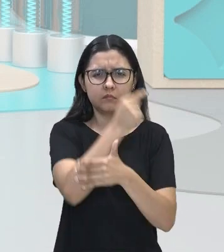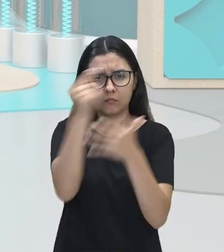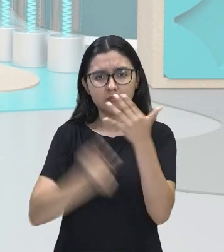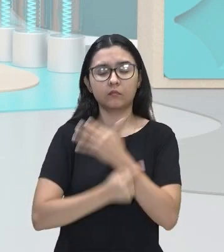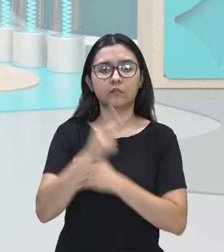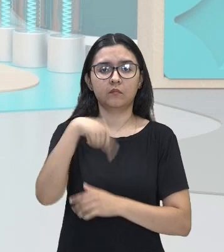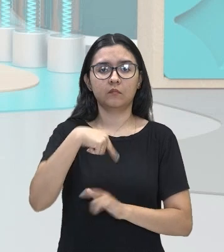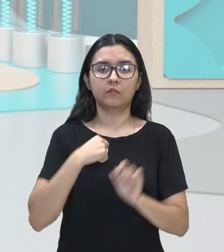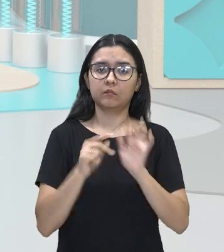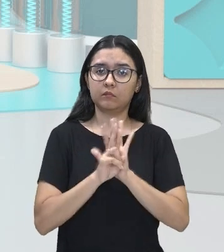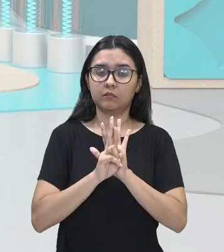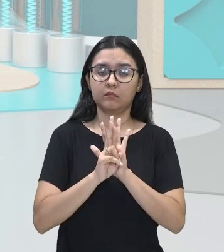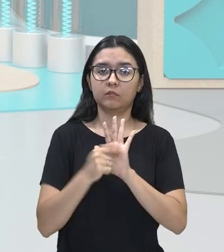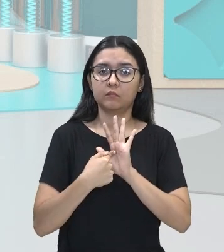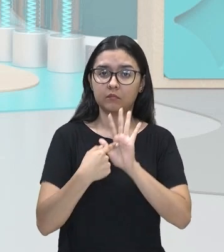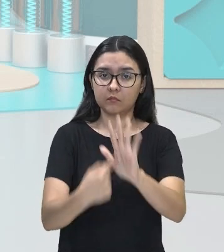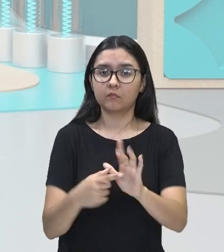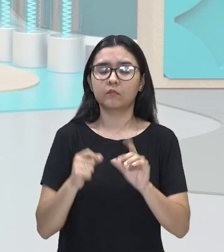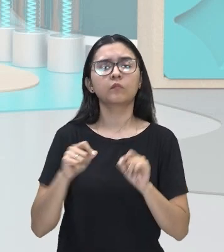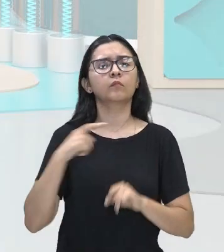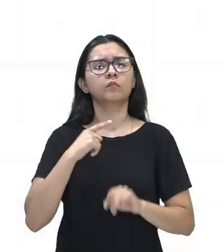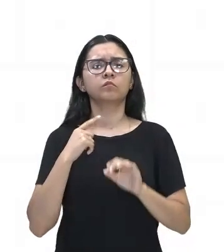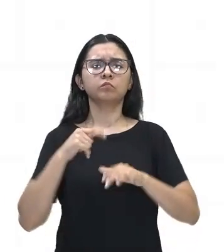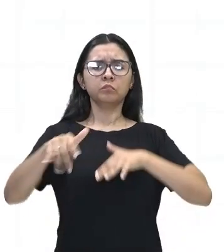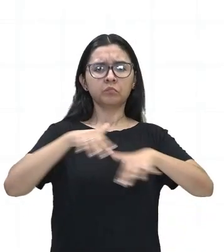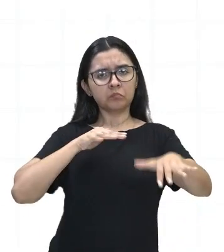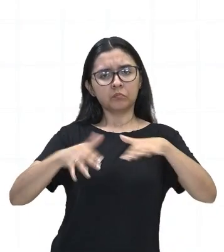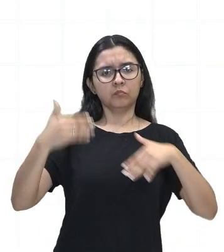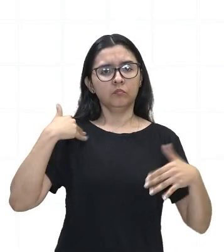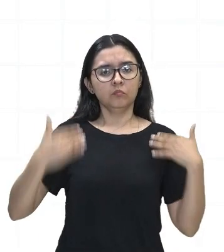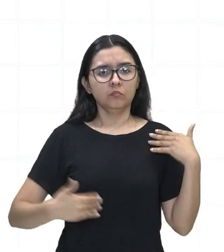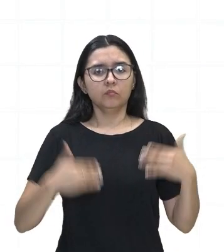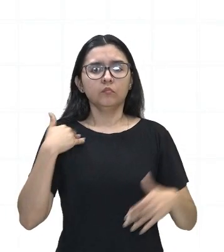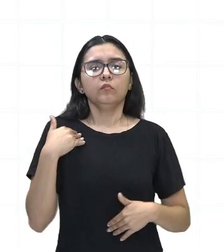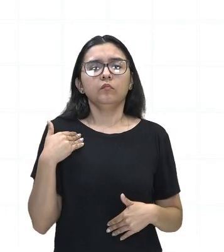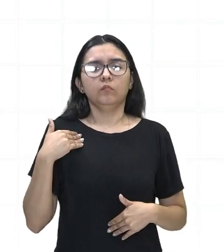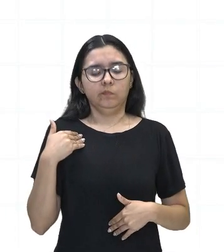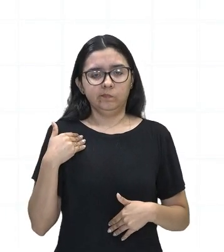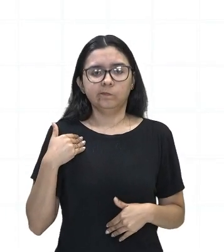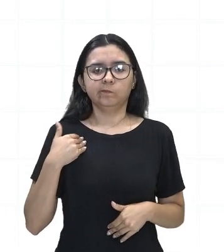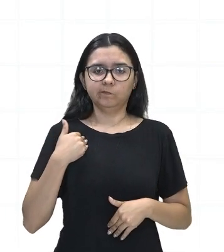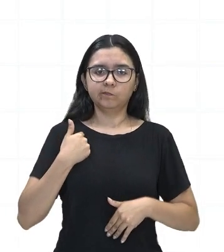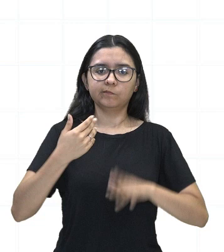é apresentado através dos gestos e movimentos ali da